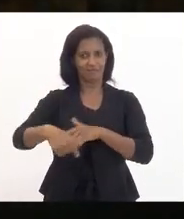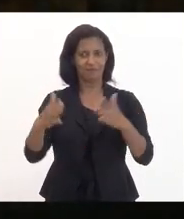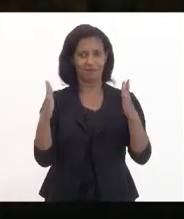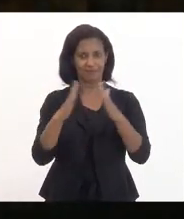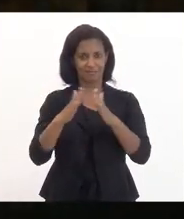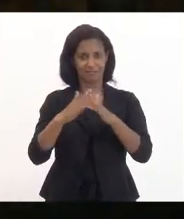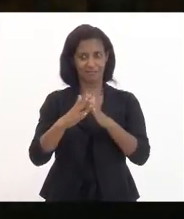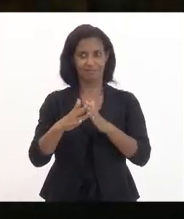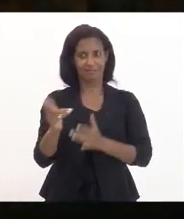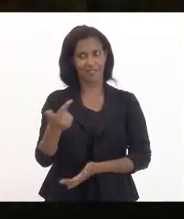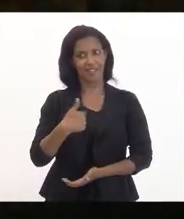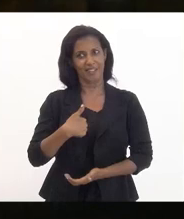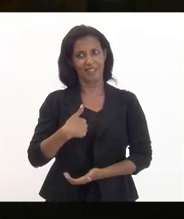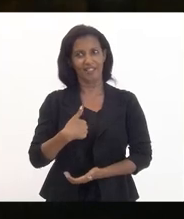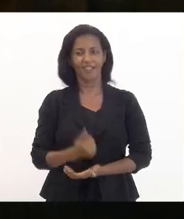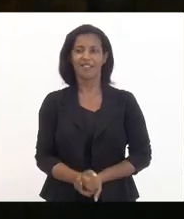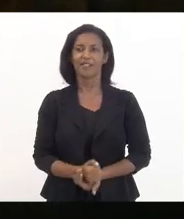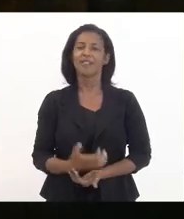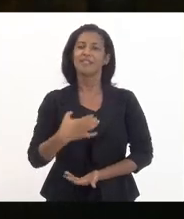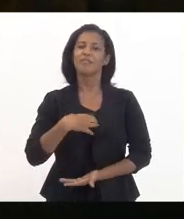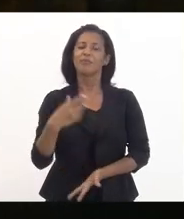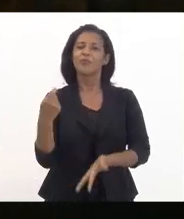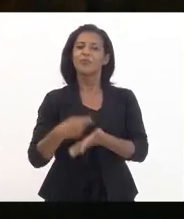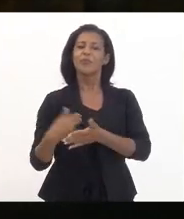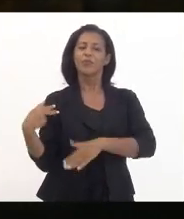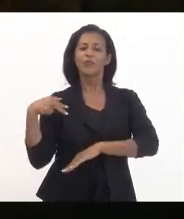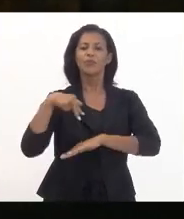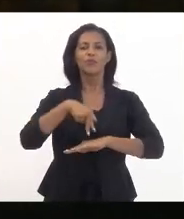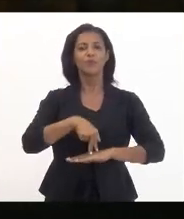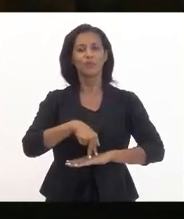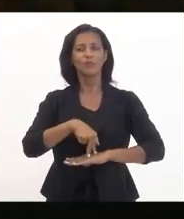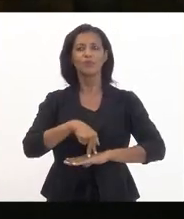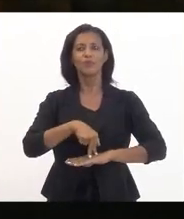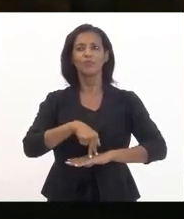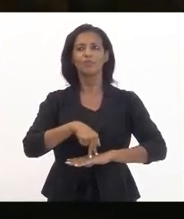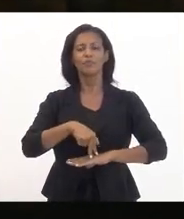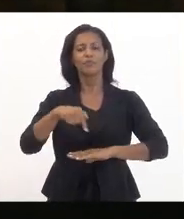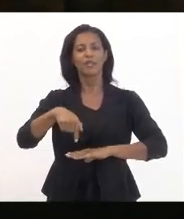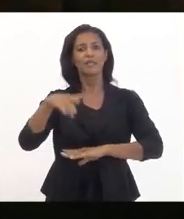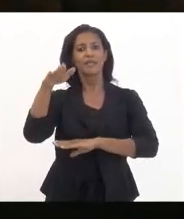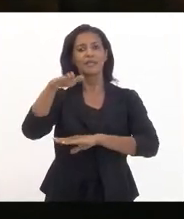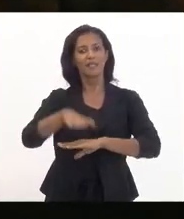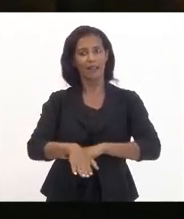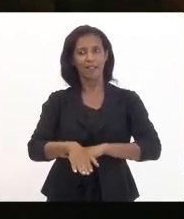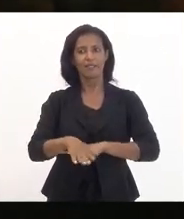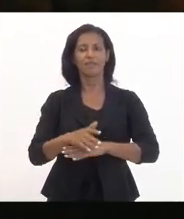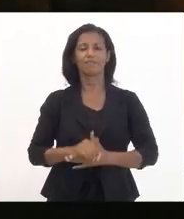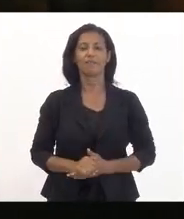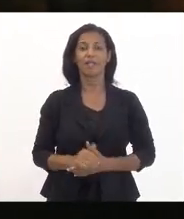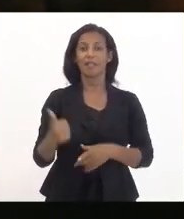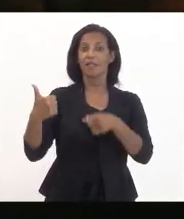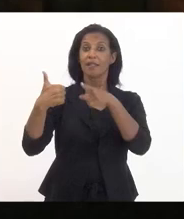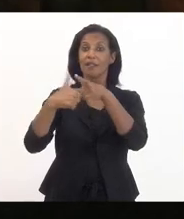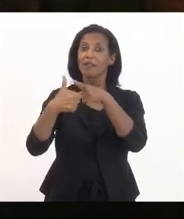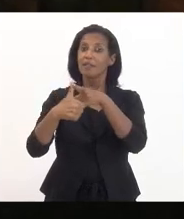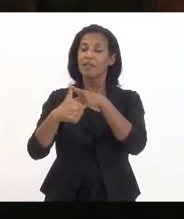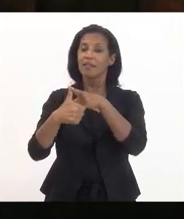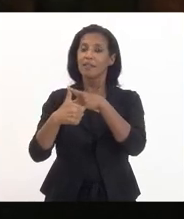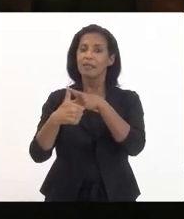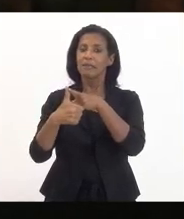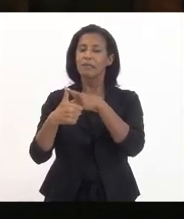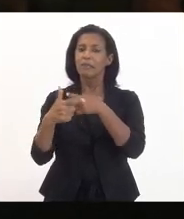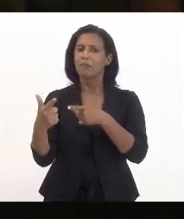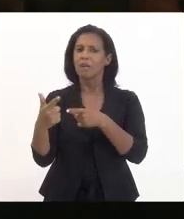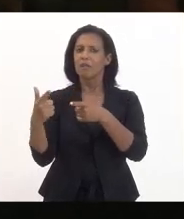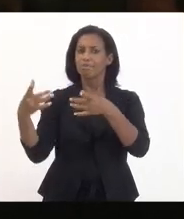eu me sinto na obrigação de subir à tribuna nessa tarde, em primeiro lugar, para prestar